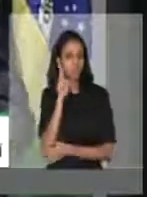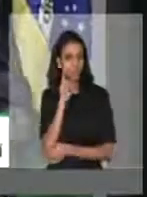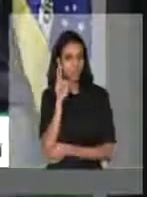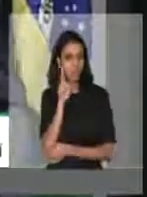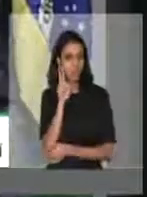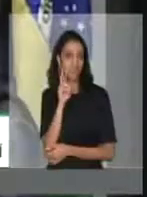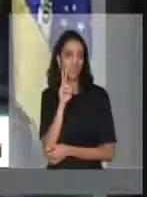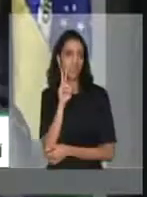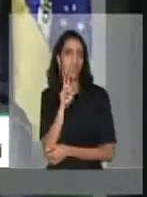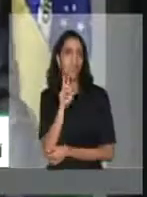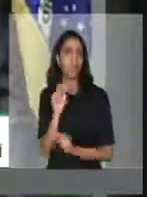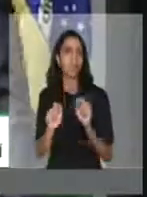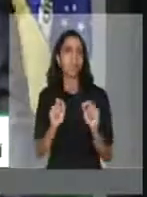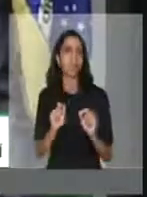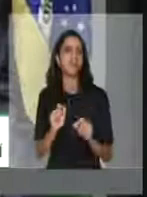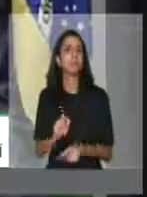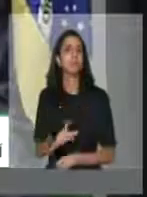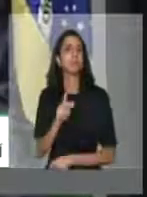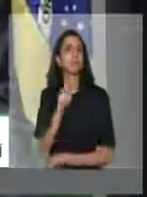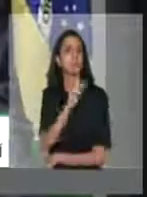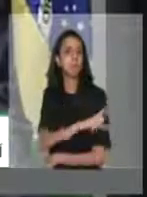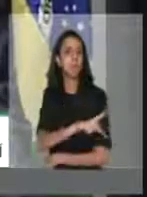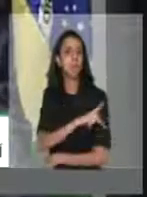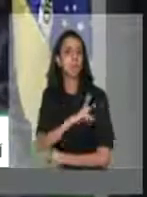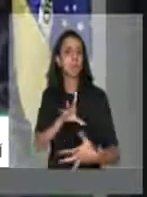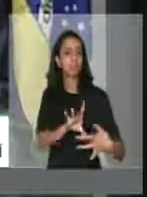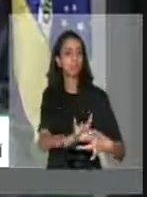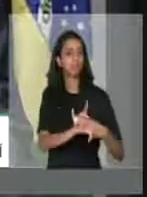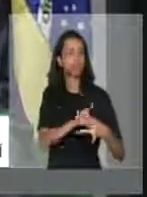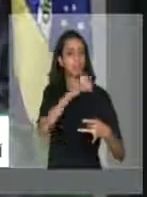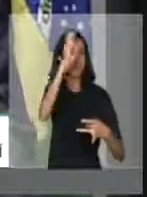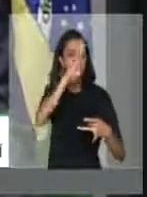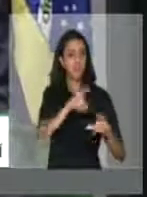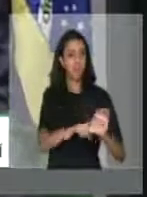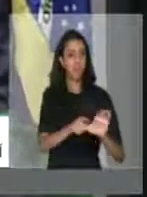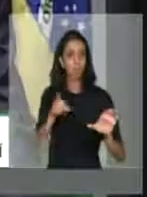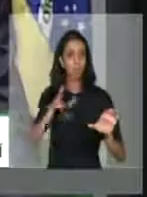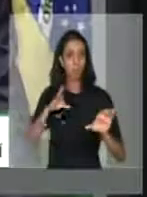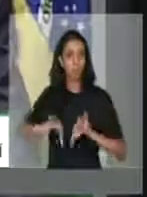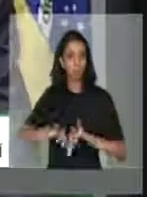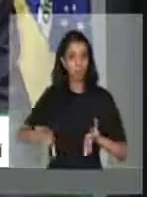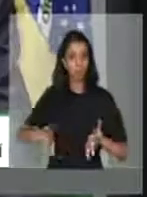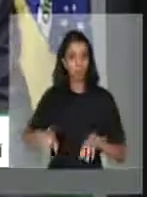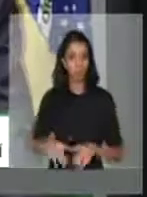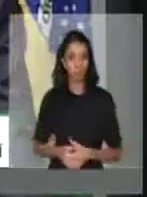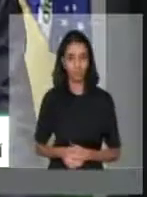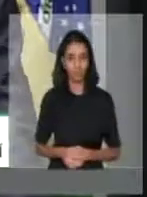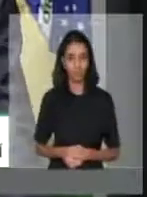historicamente a adesão do Piauí à luta pela independência.